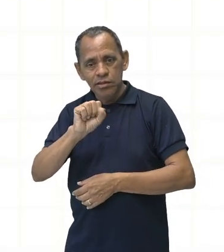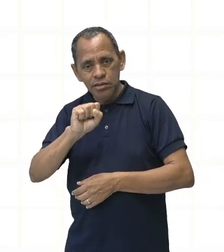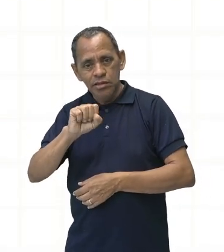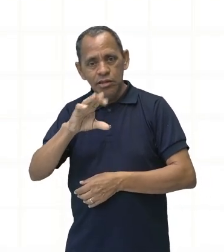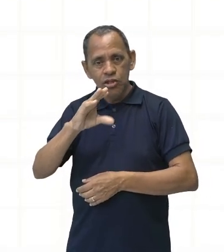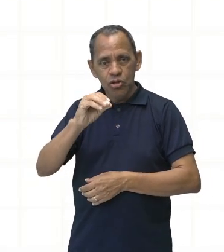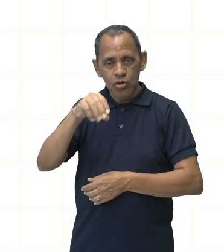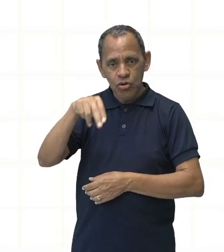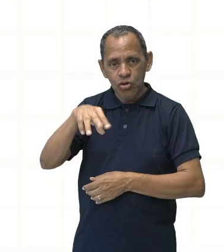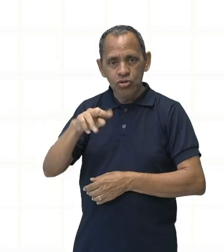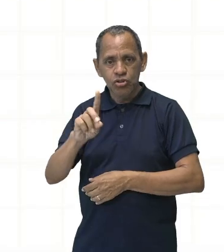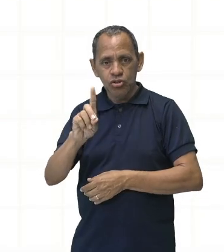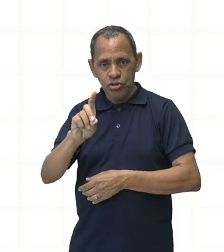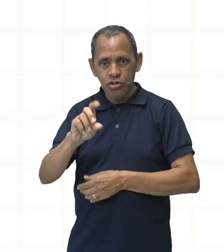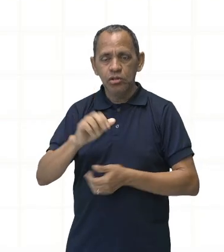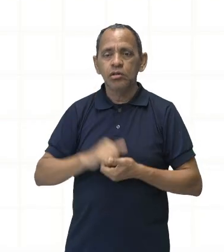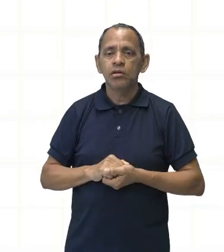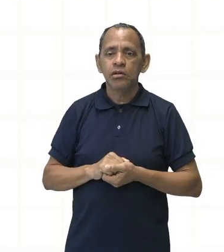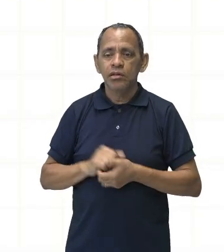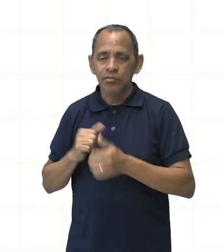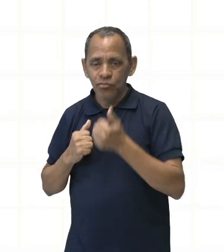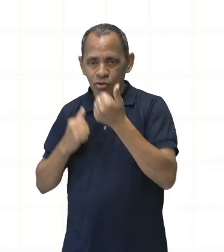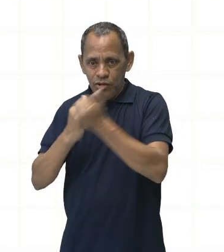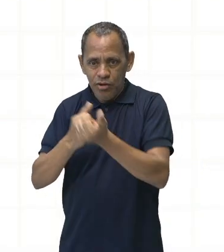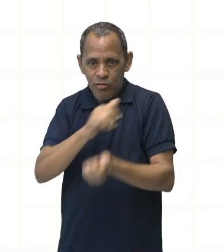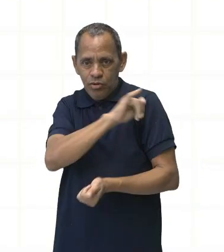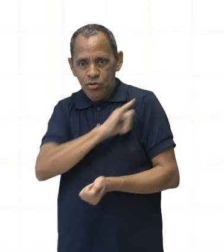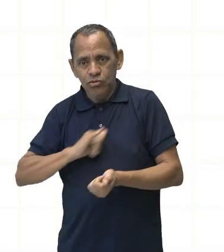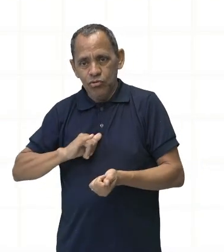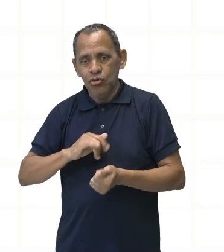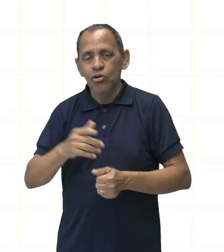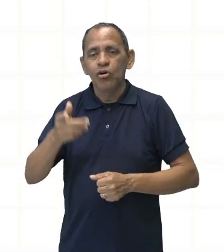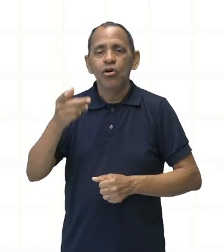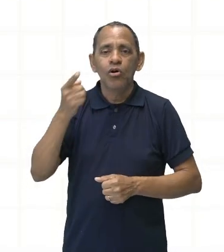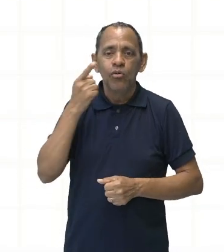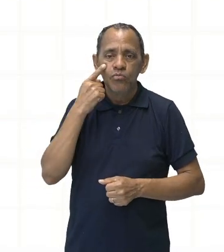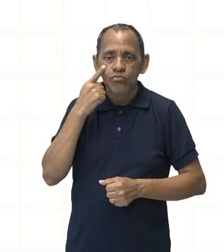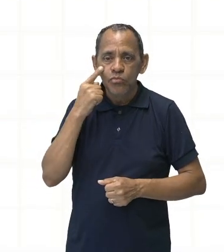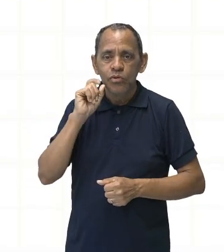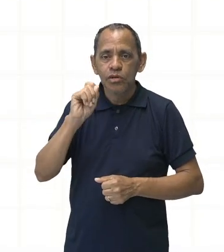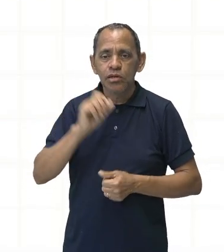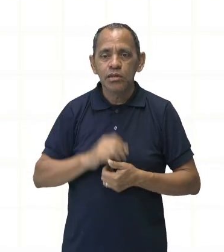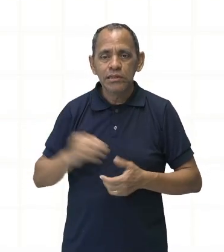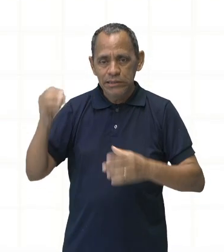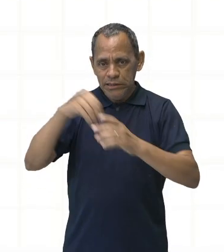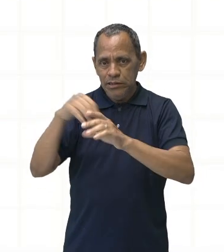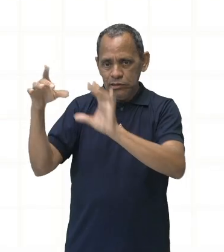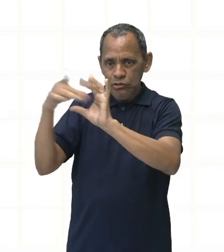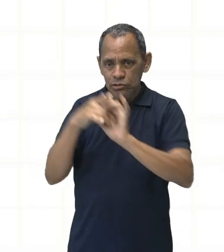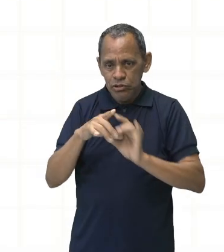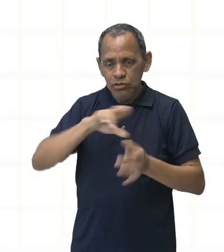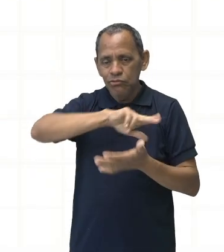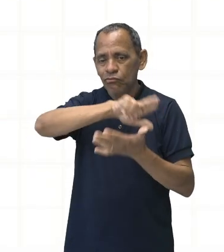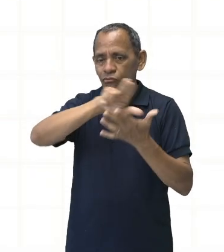do imperador, certo? E aí vamos observar, né, que nesse contexto,